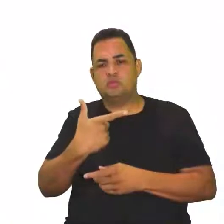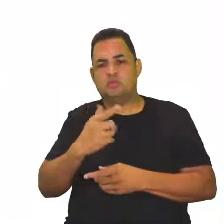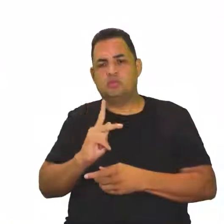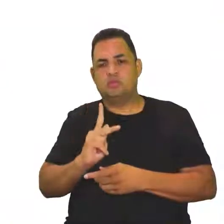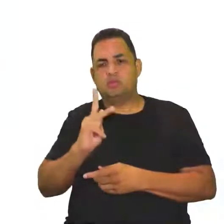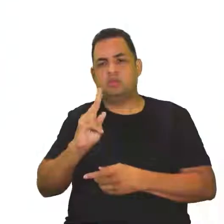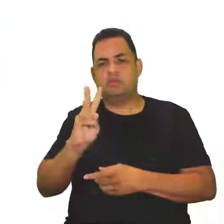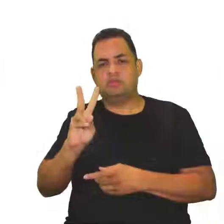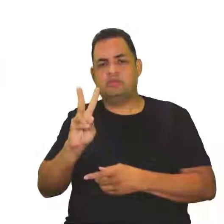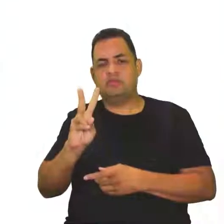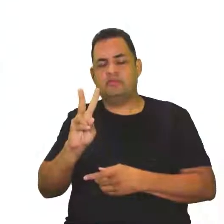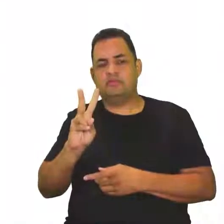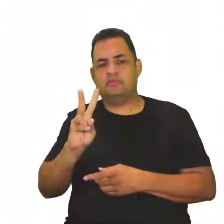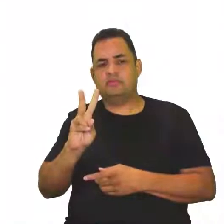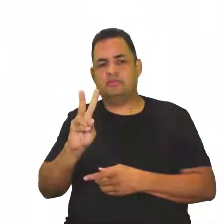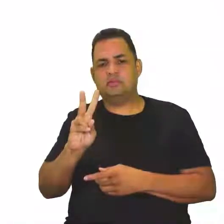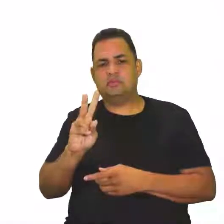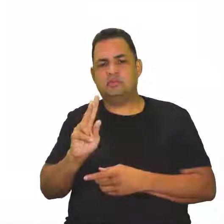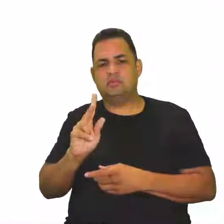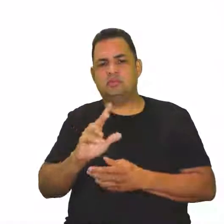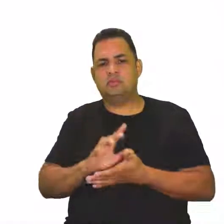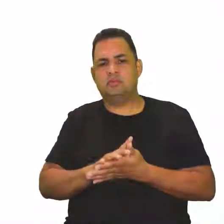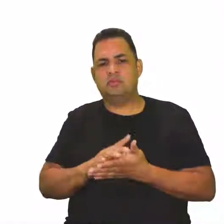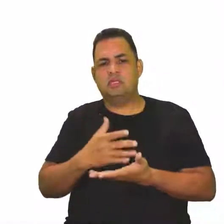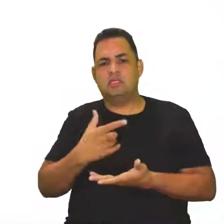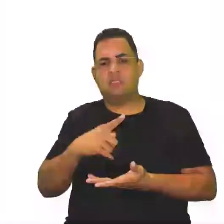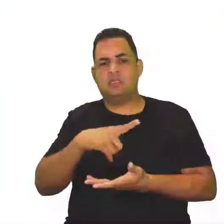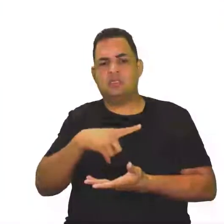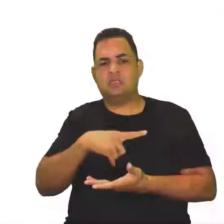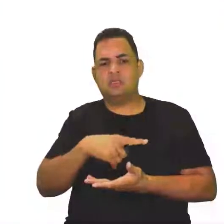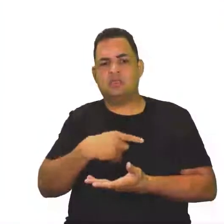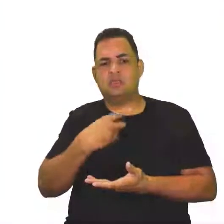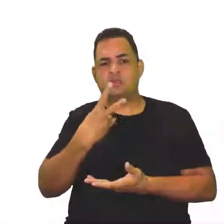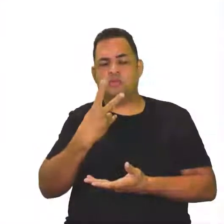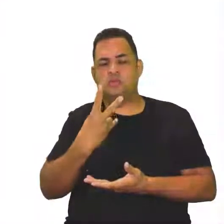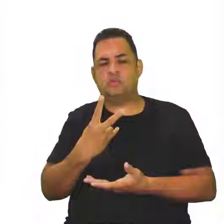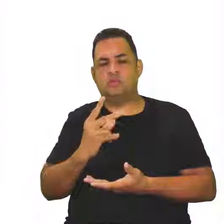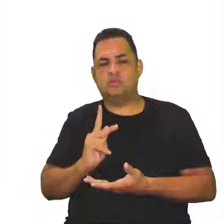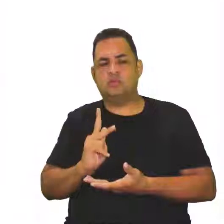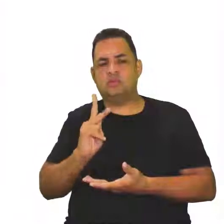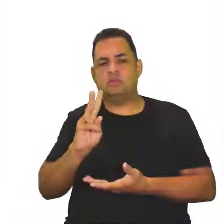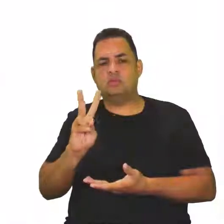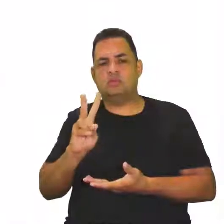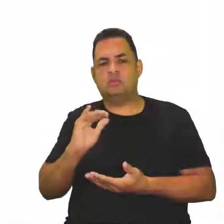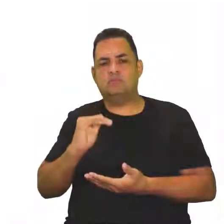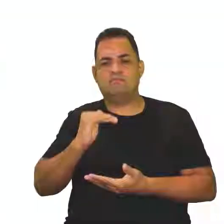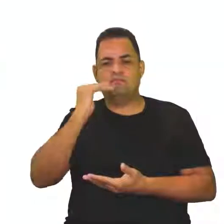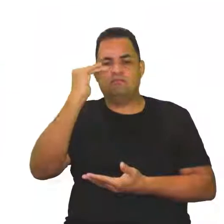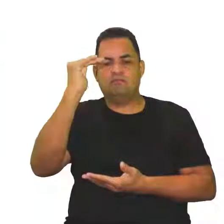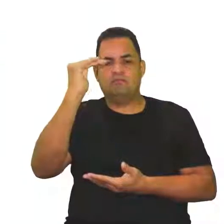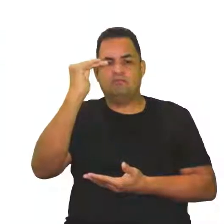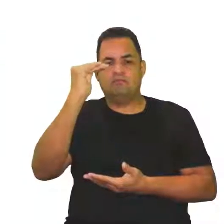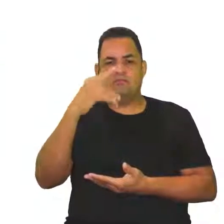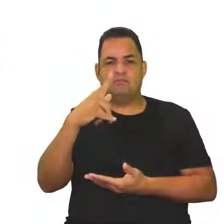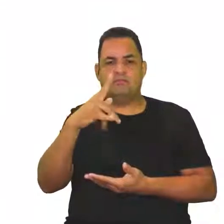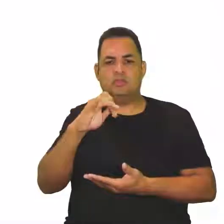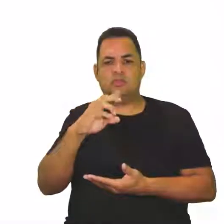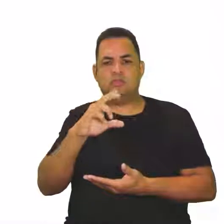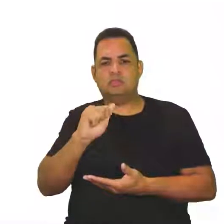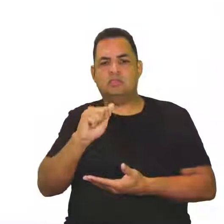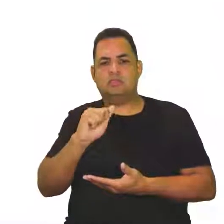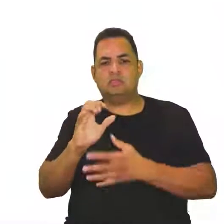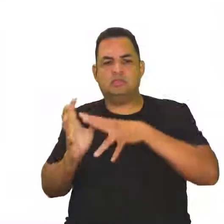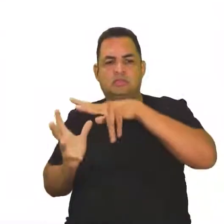relação à Terra, equivale a dizer que ele tem 2 kV acima do potencial da